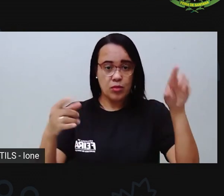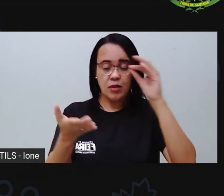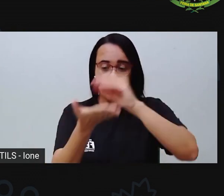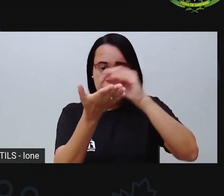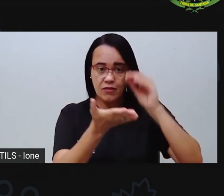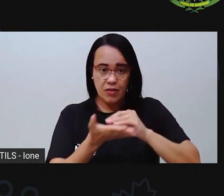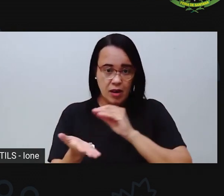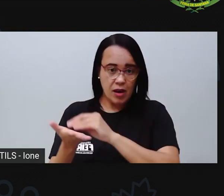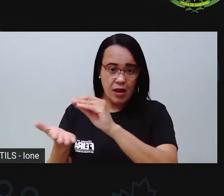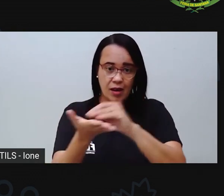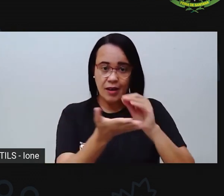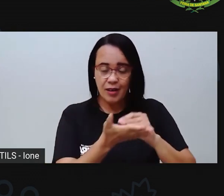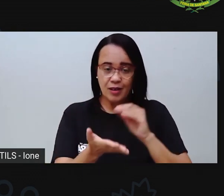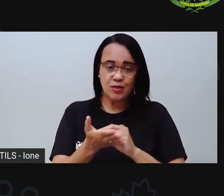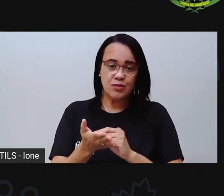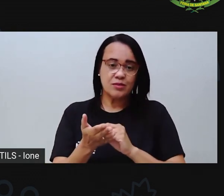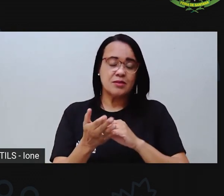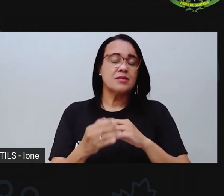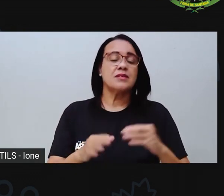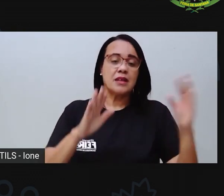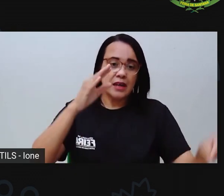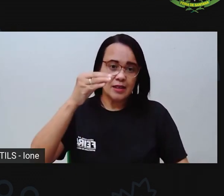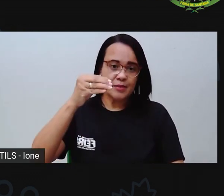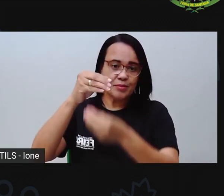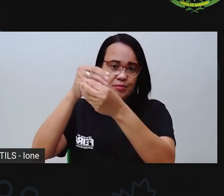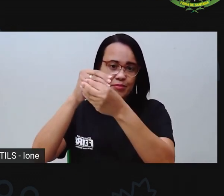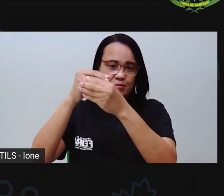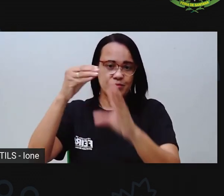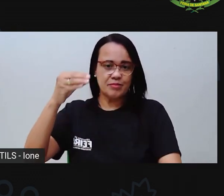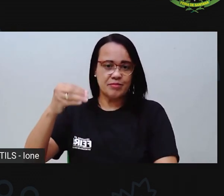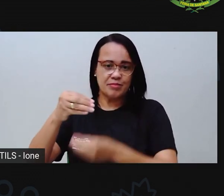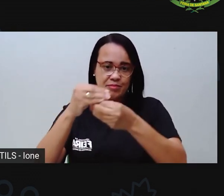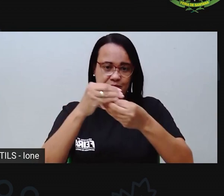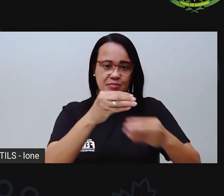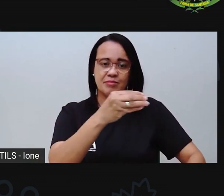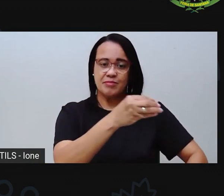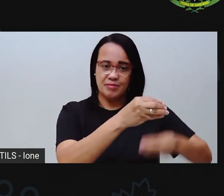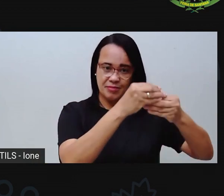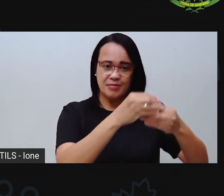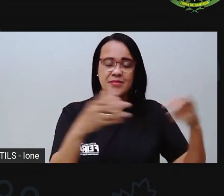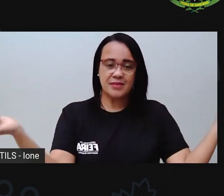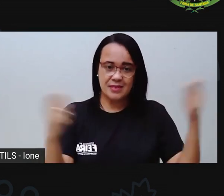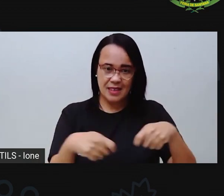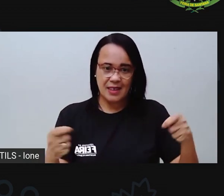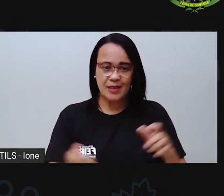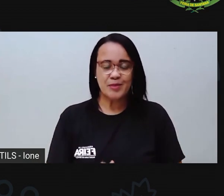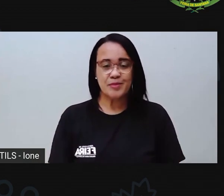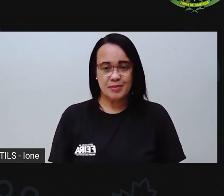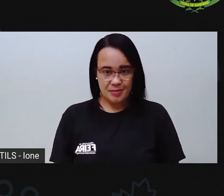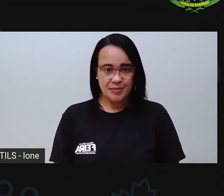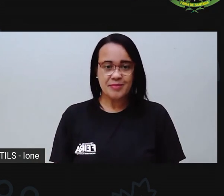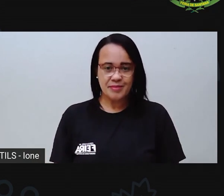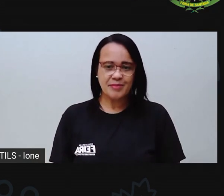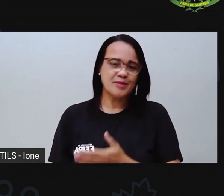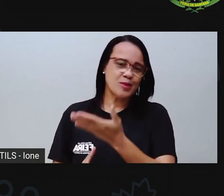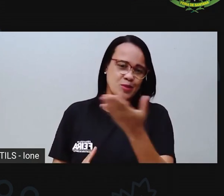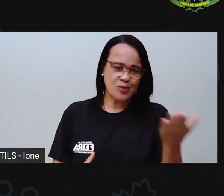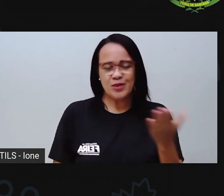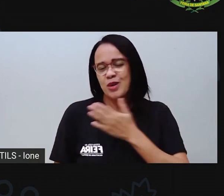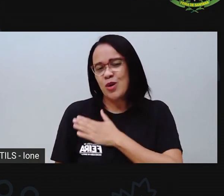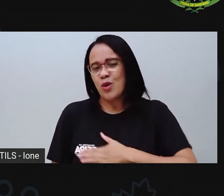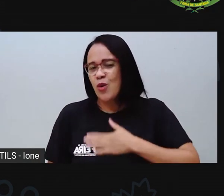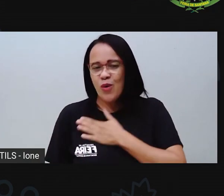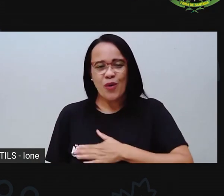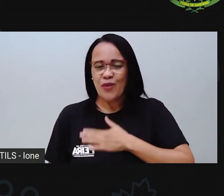Não vai ser possível a gente completar todas, mas a gente completa o que for possível, tá joia? Porque eu sei que vocês amam e a Pro